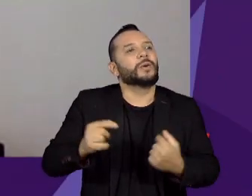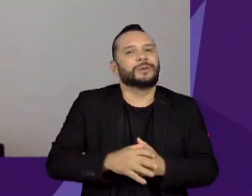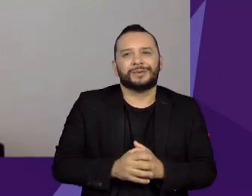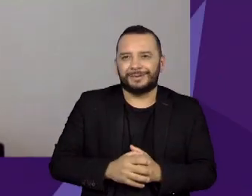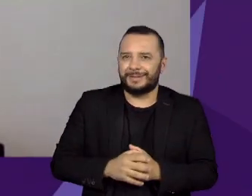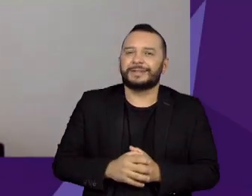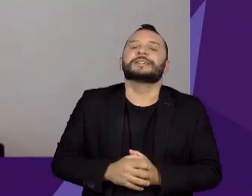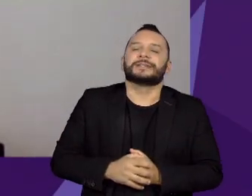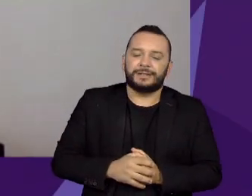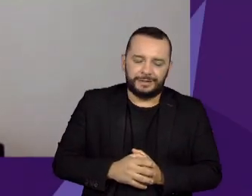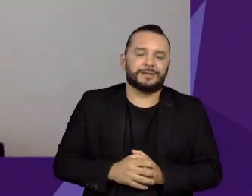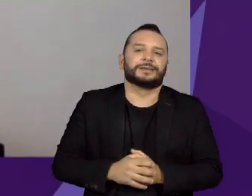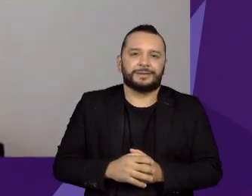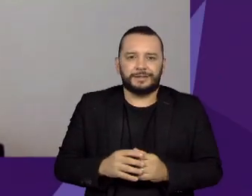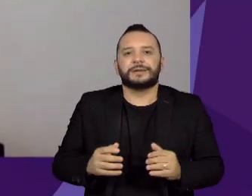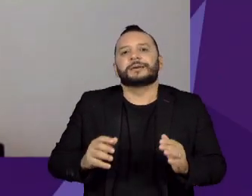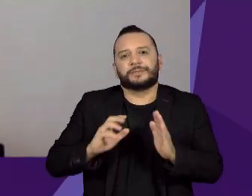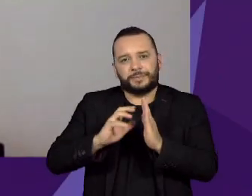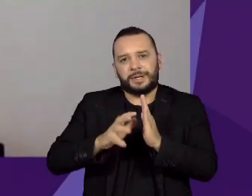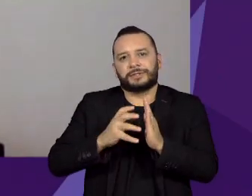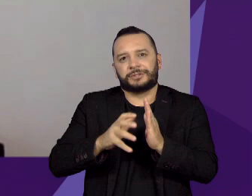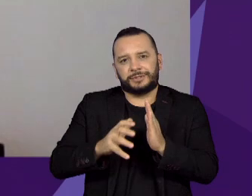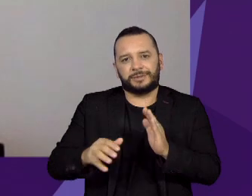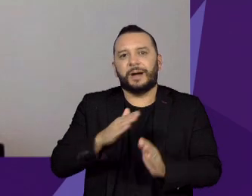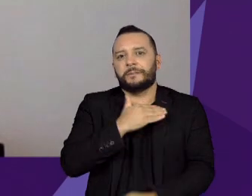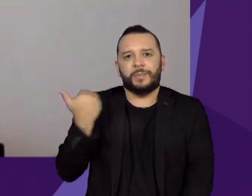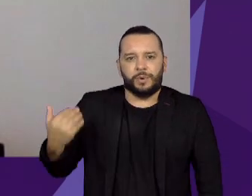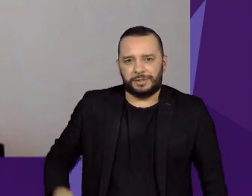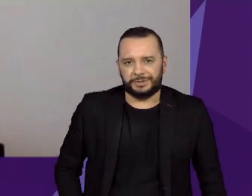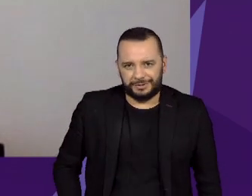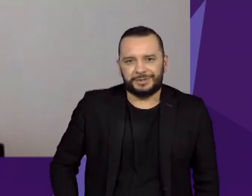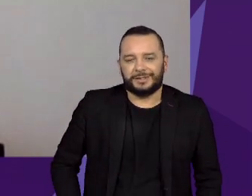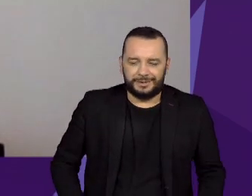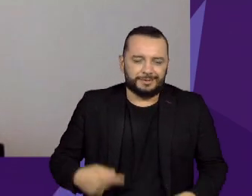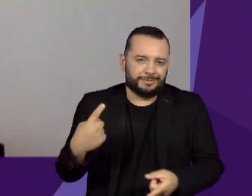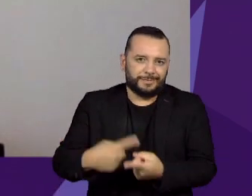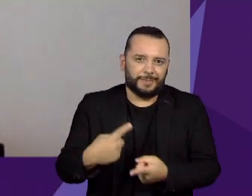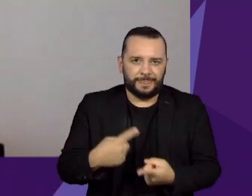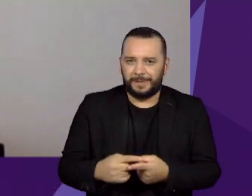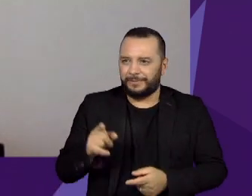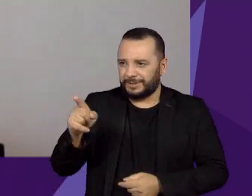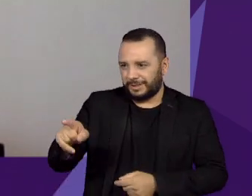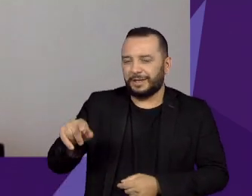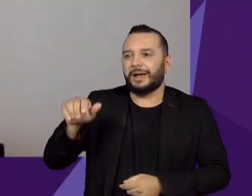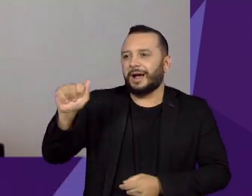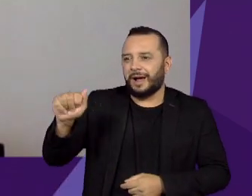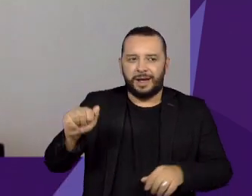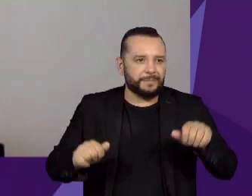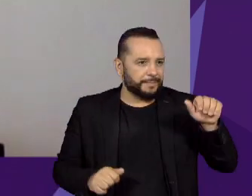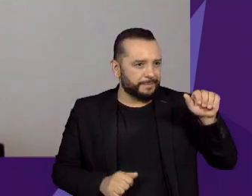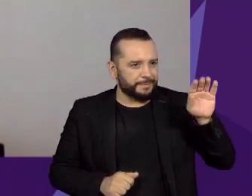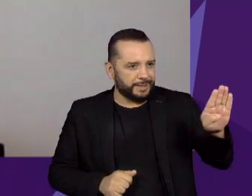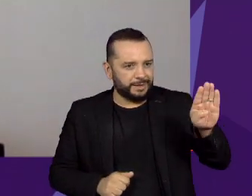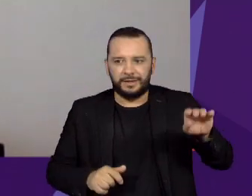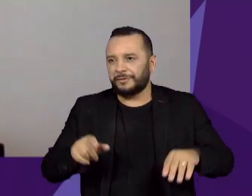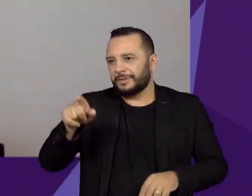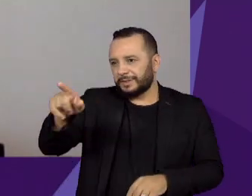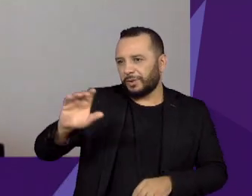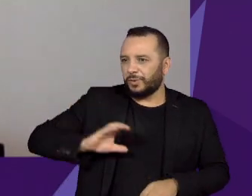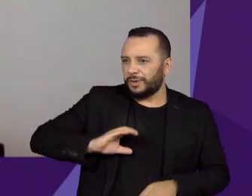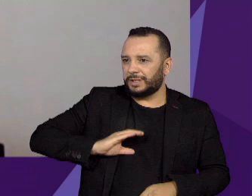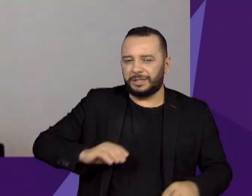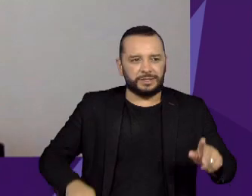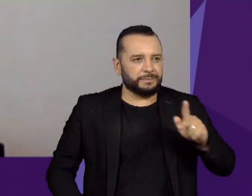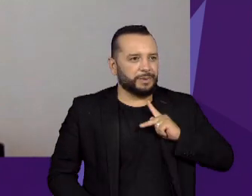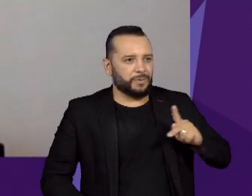partido da morte, essa desgraça. Ele não está nem aí se o cara torce para o Corinthians, para o Palmeiras, ele não está